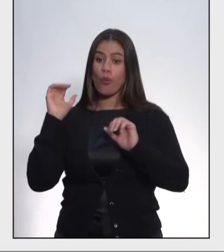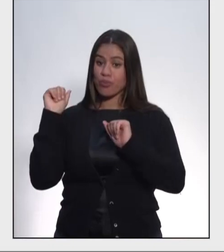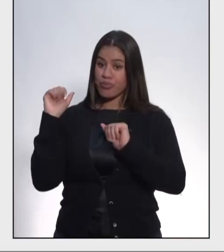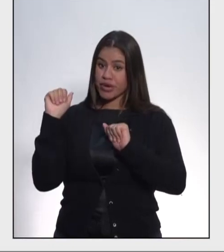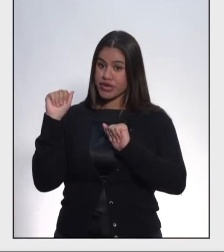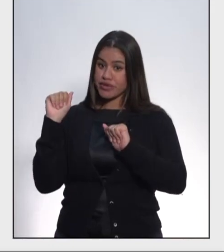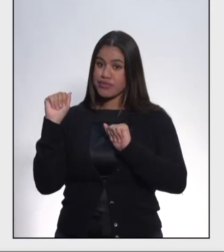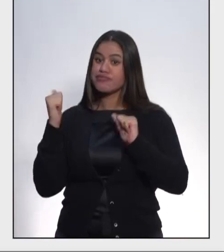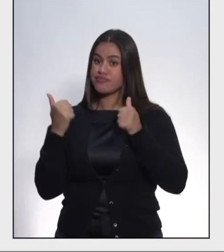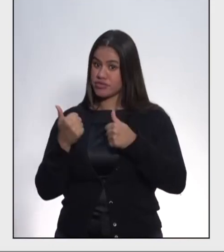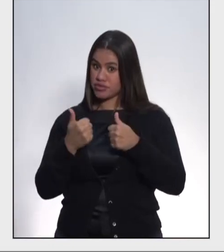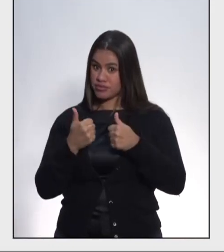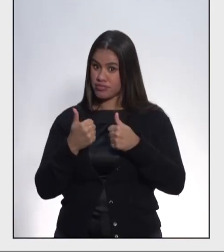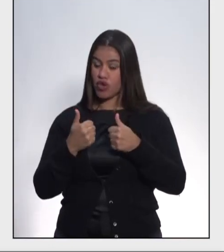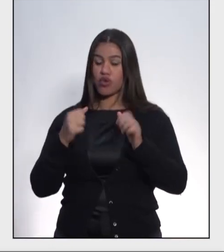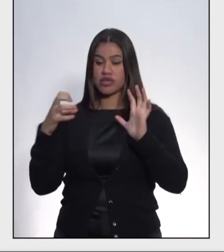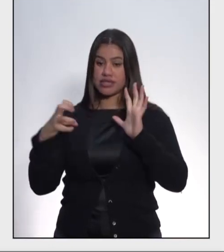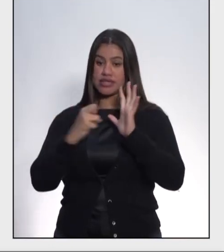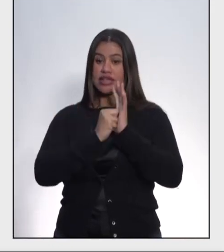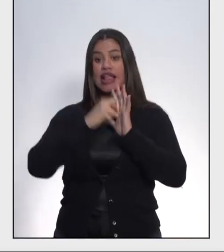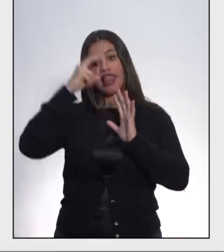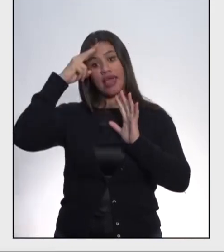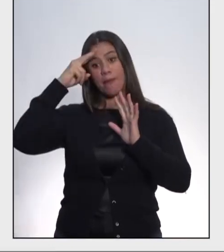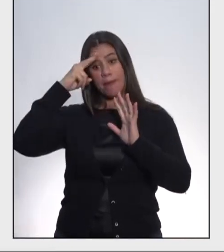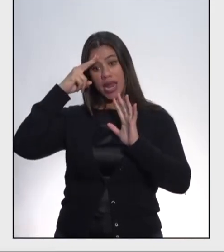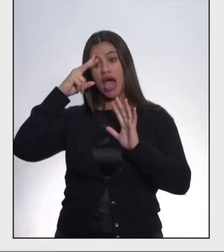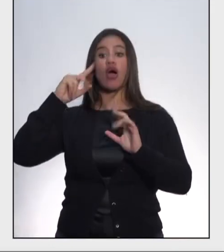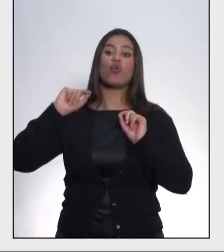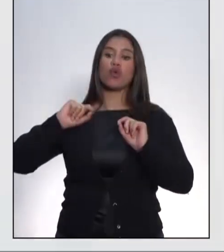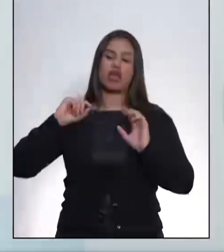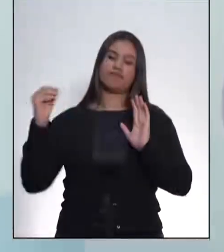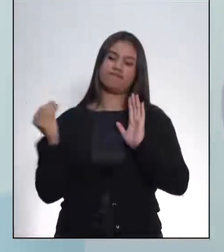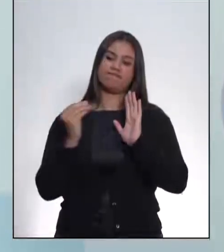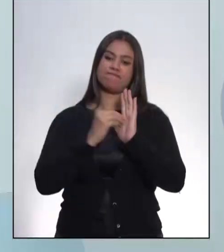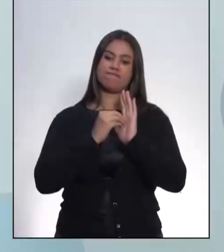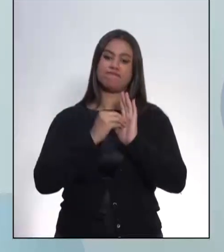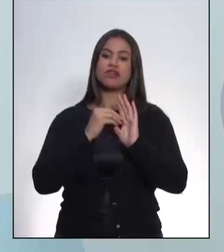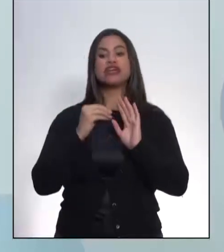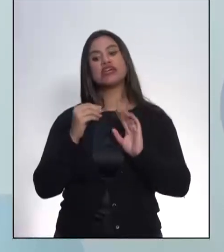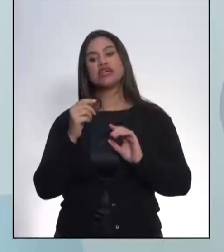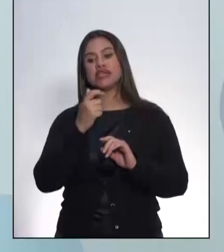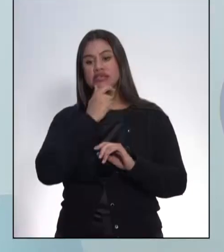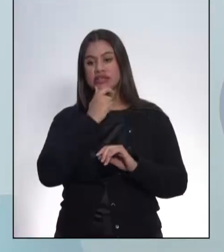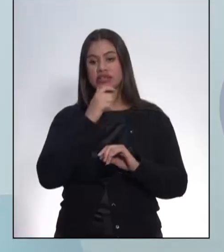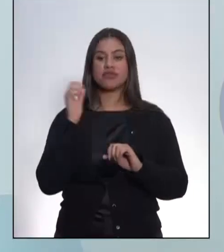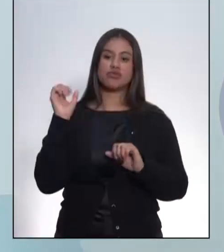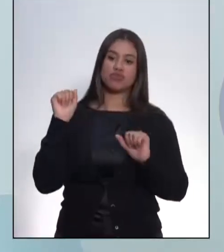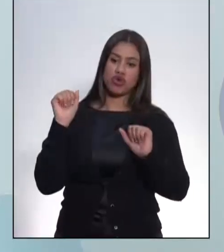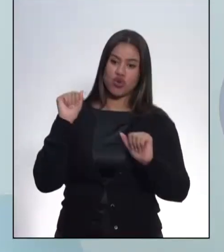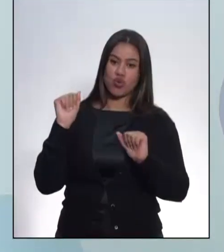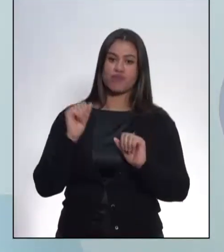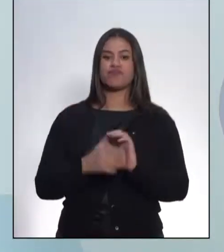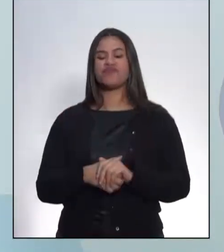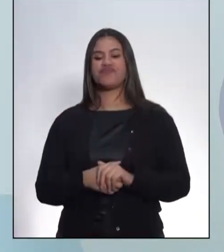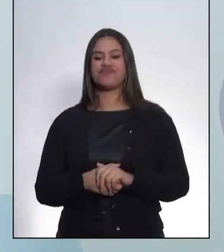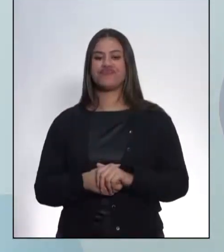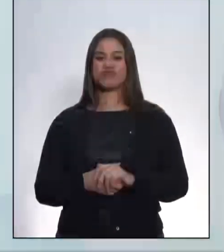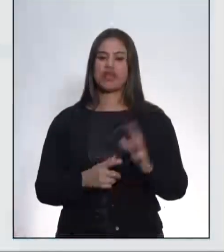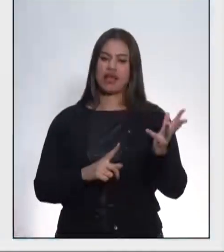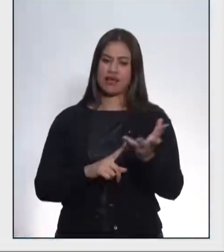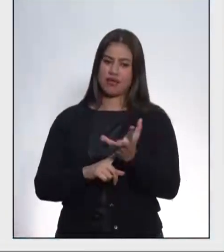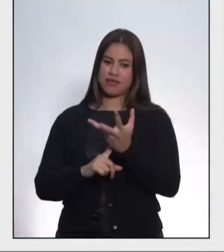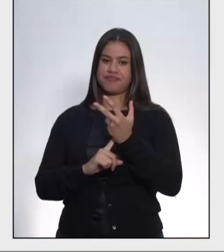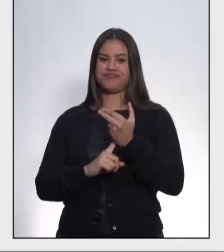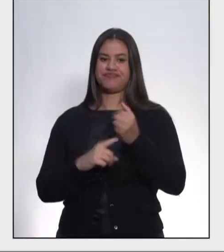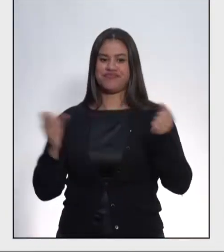final. Cuidado na hora de fazer a inscrição e de lembrar no dia se você marcou espanhol ou marcou a língua inglesa. Educação artística,